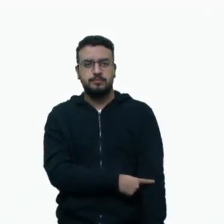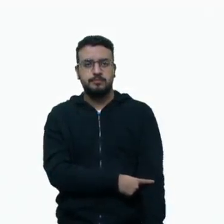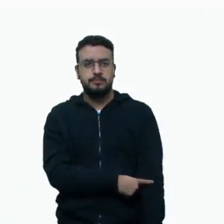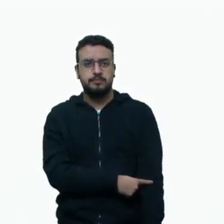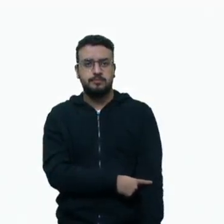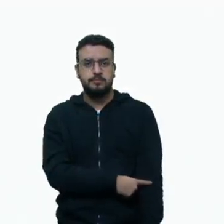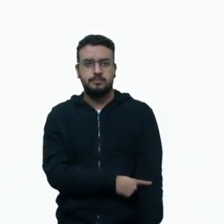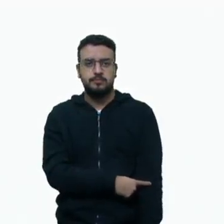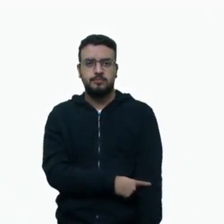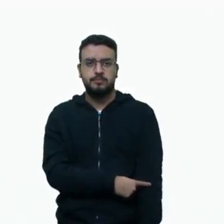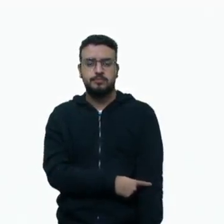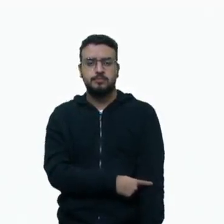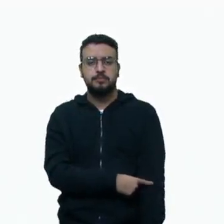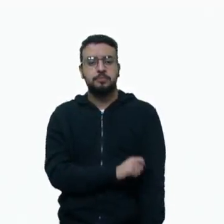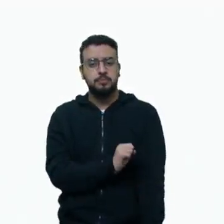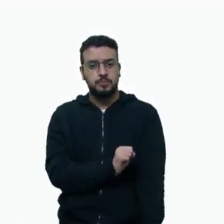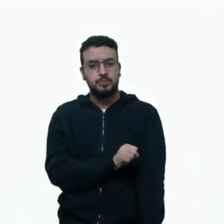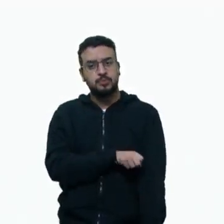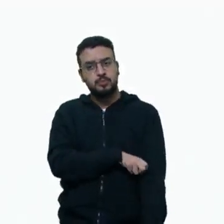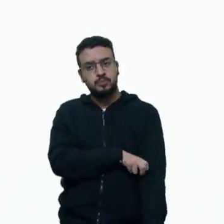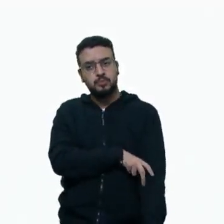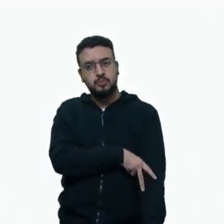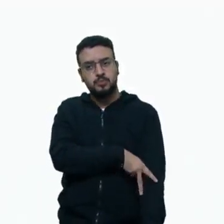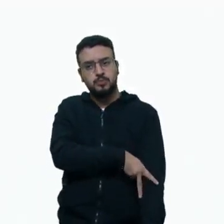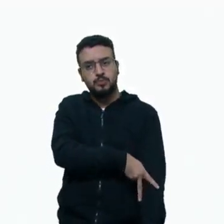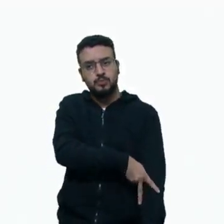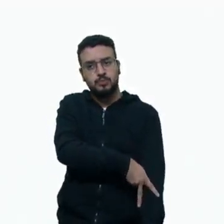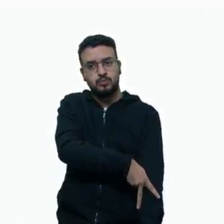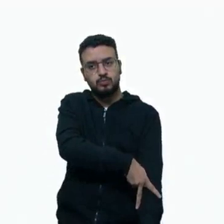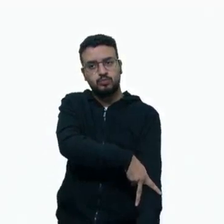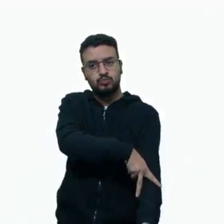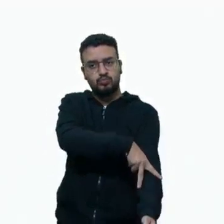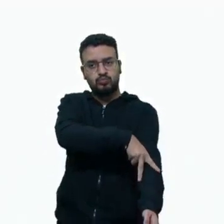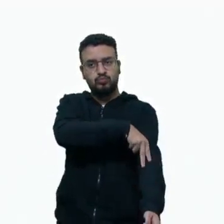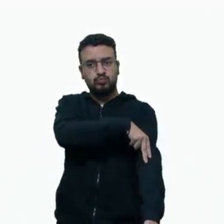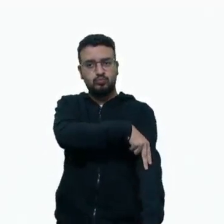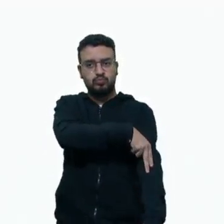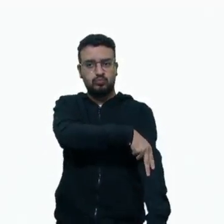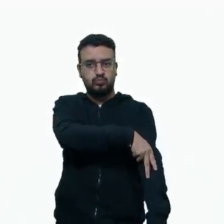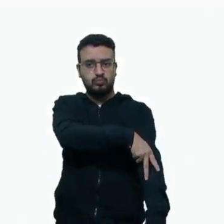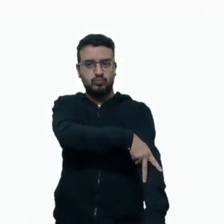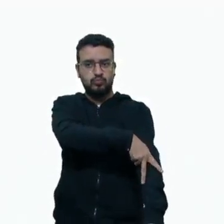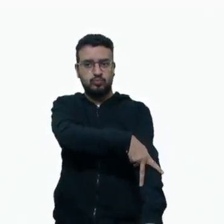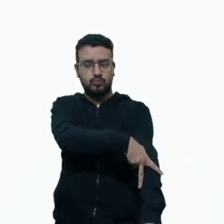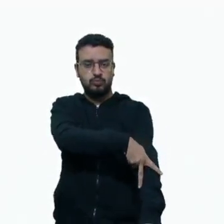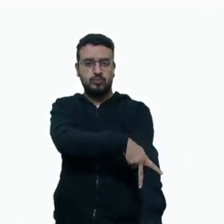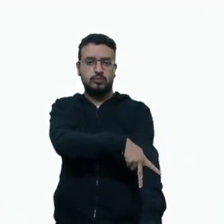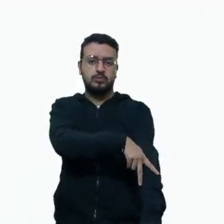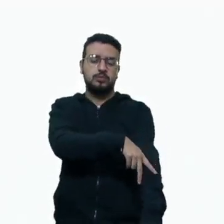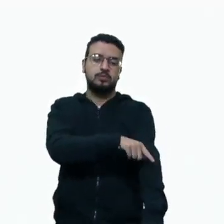aí eu posso pegar dois caminhos, né? Uma radial, artéria radial,